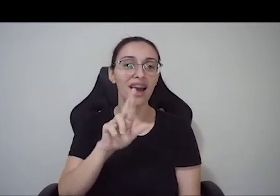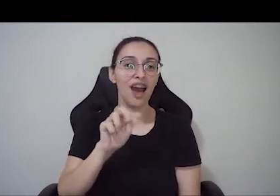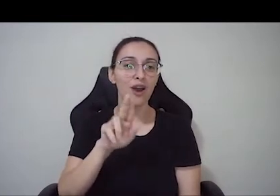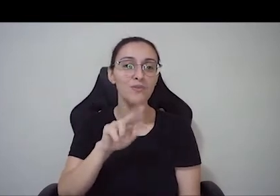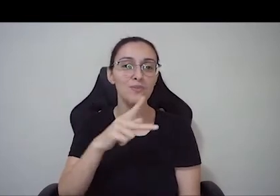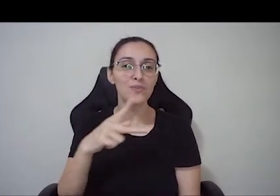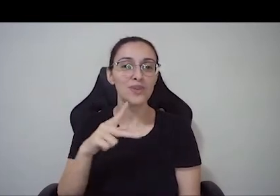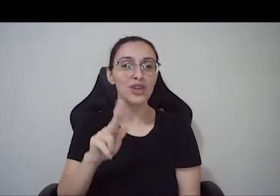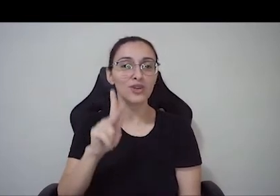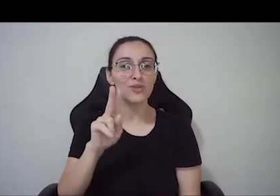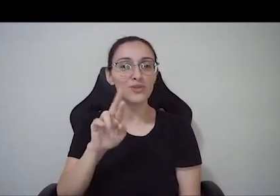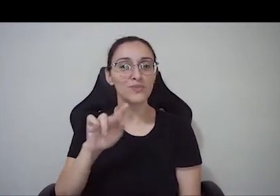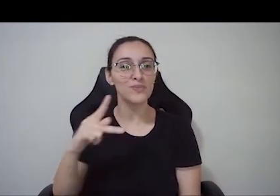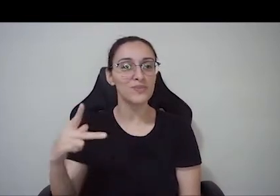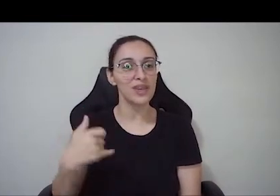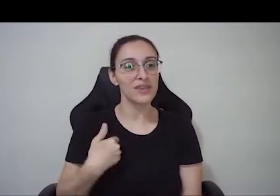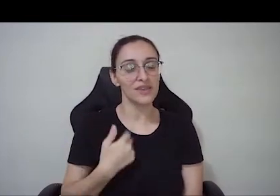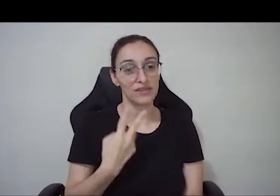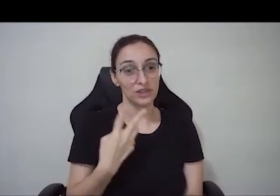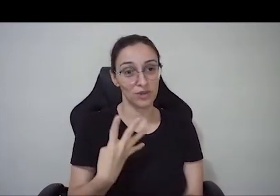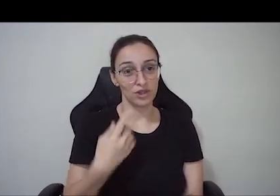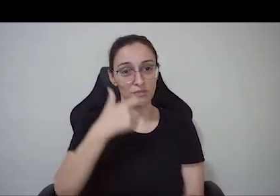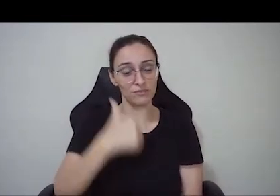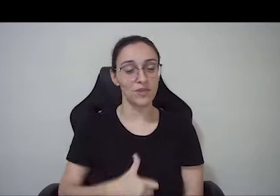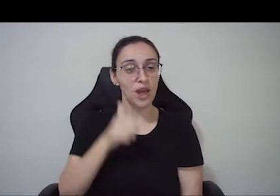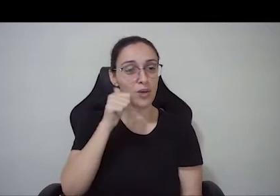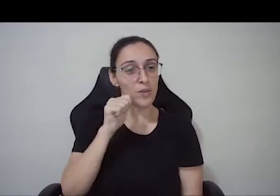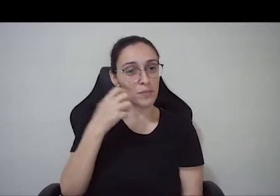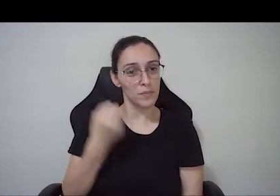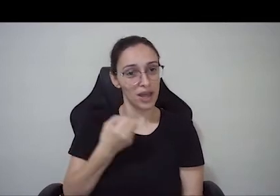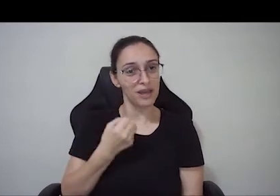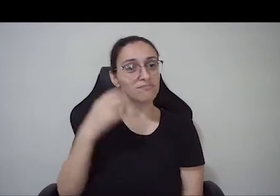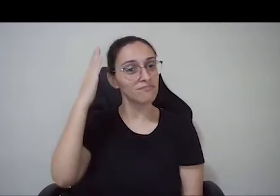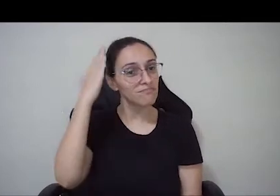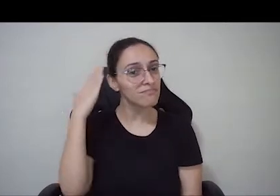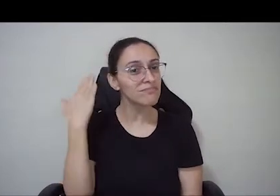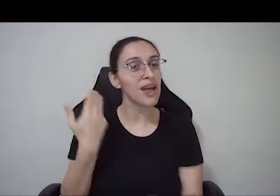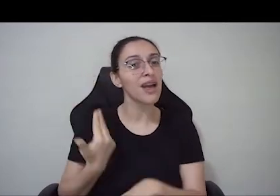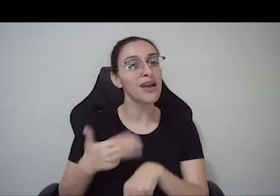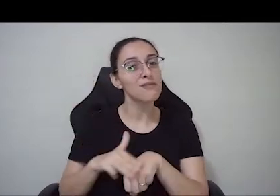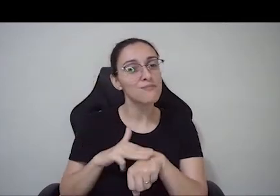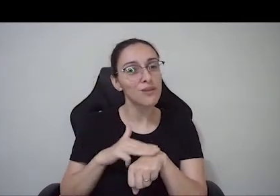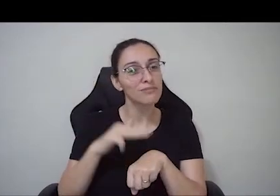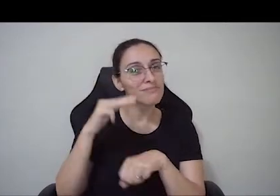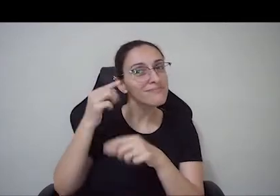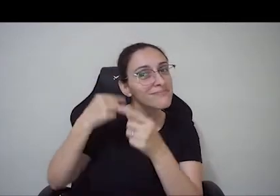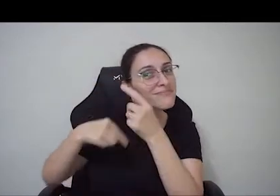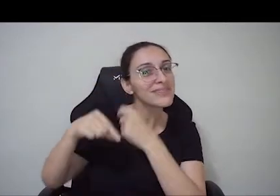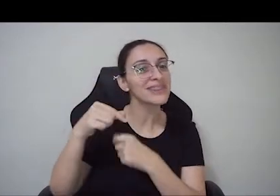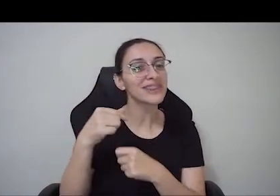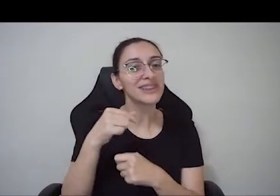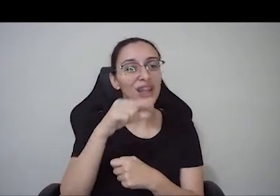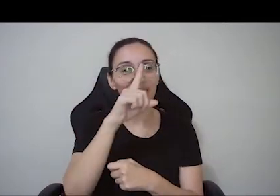24 anos, eu sou uma mulher branca, eu tenho os cabelos castanhos, com algumas mechas loiras, é um